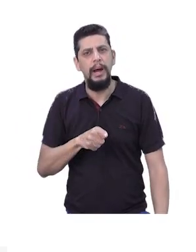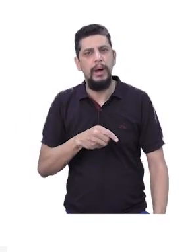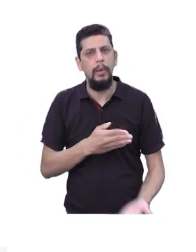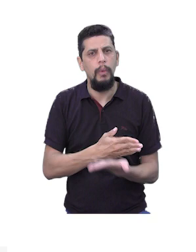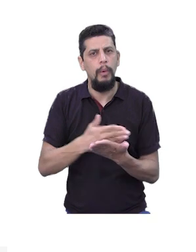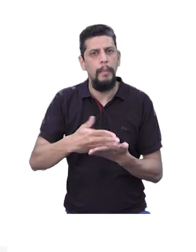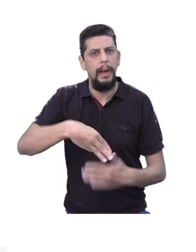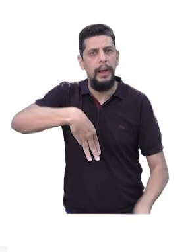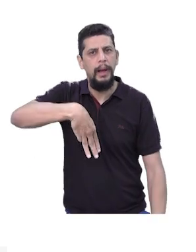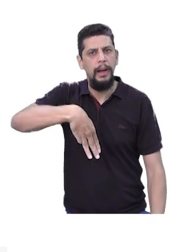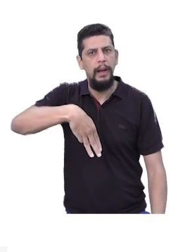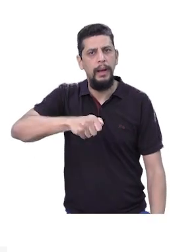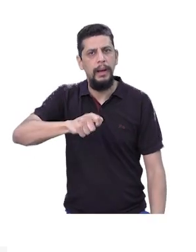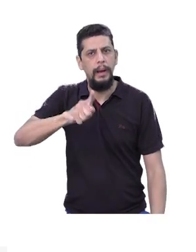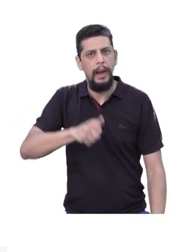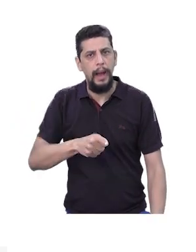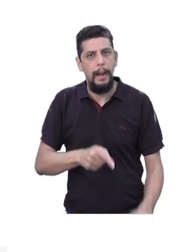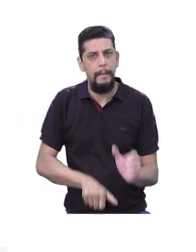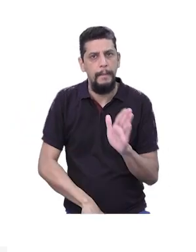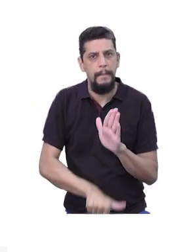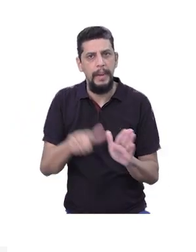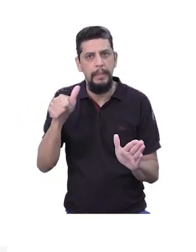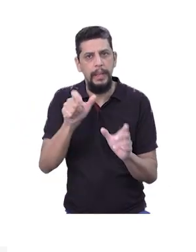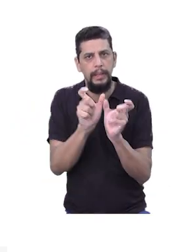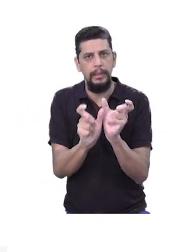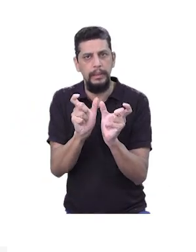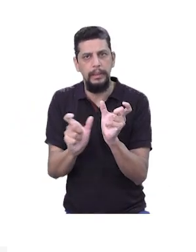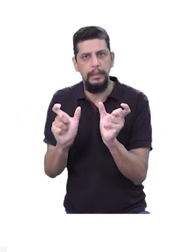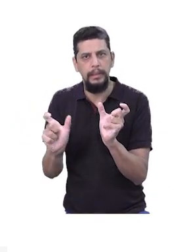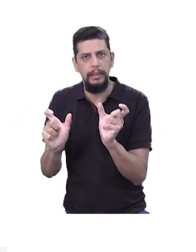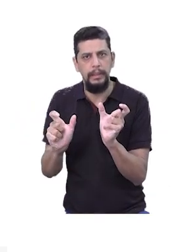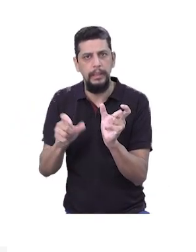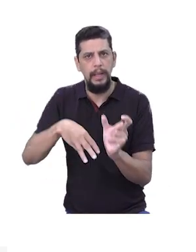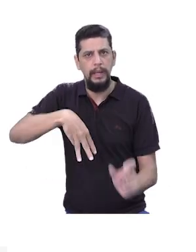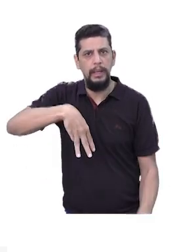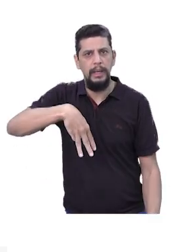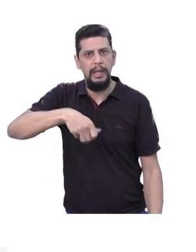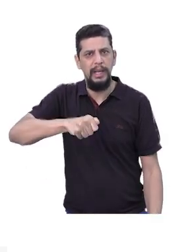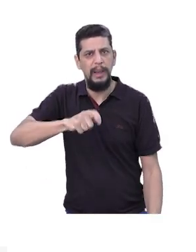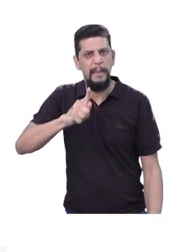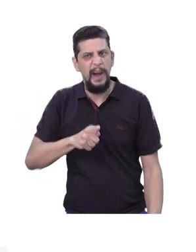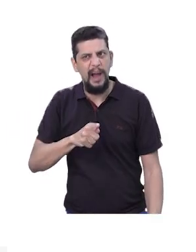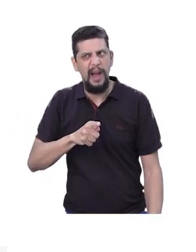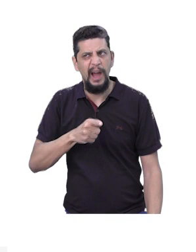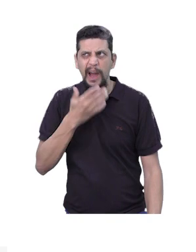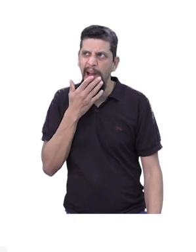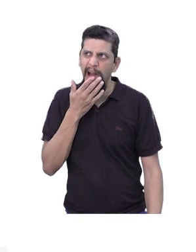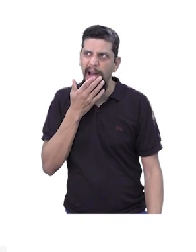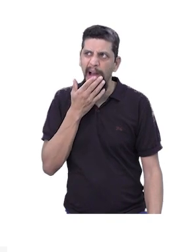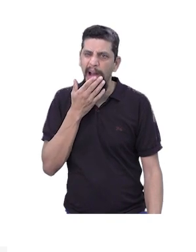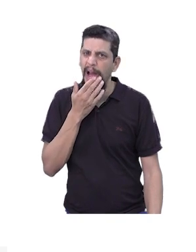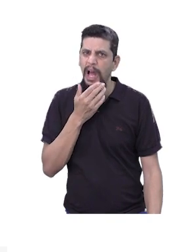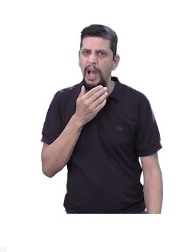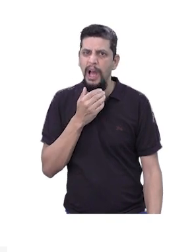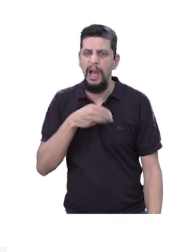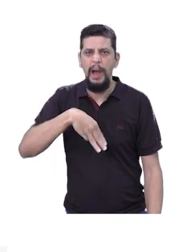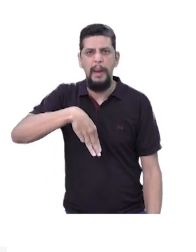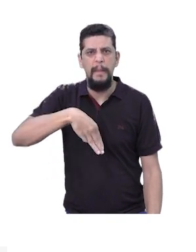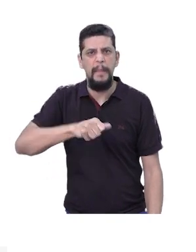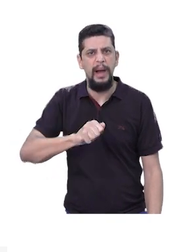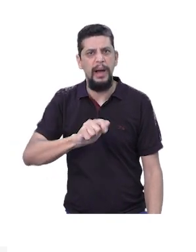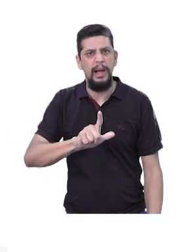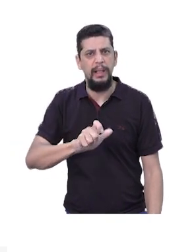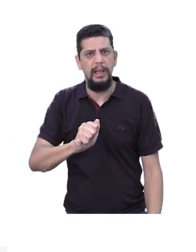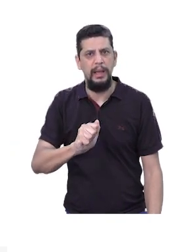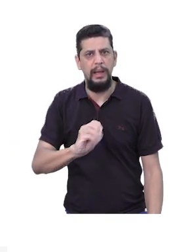Má. Começa com má? Isso. A primeira sílaba dessa palavra... Malabarista. Começa com má. Mas o malabarista não usa